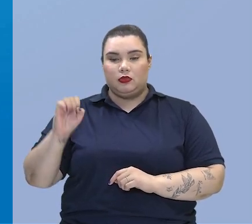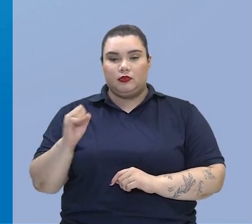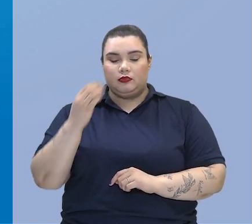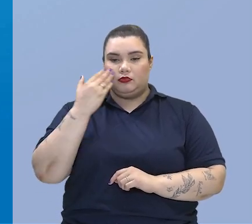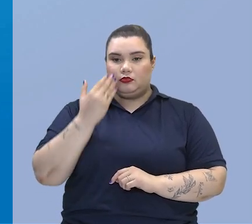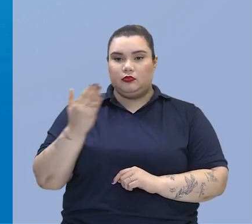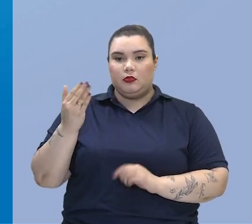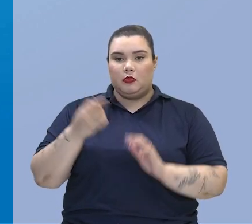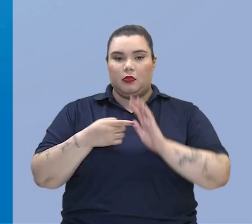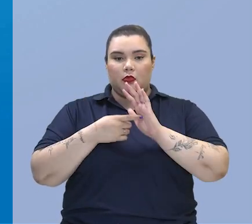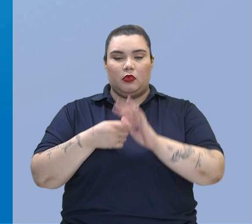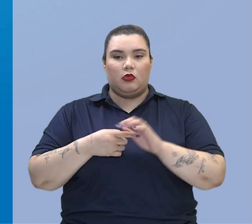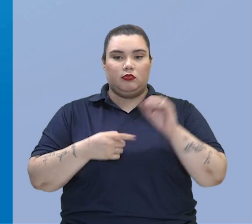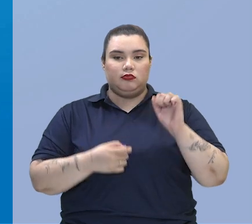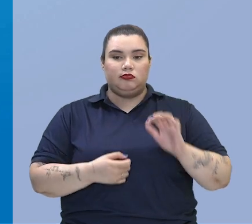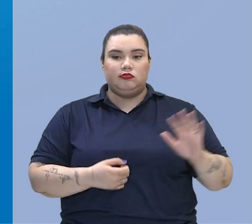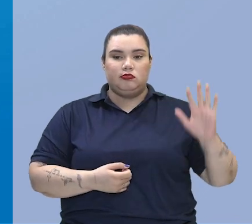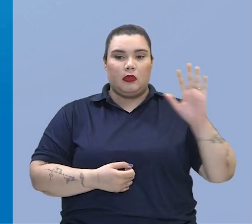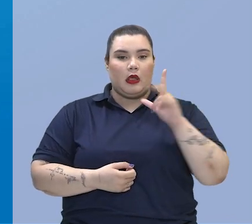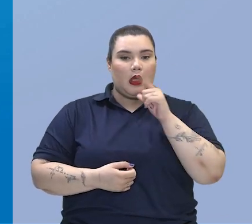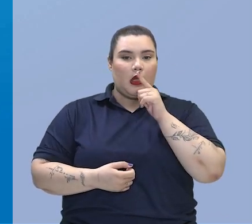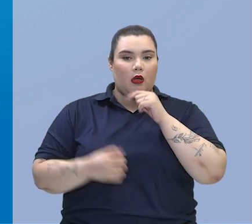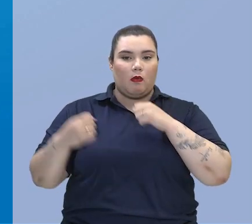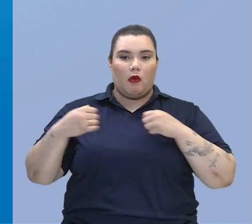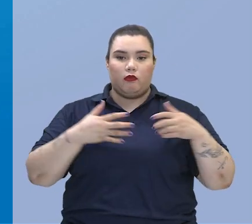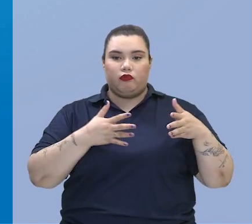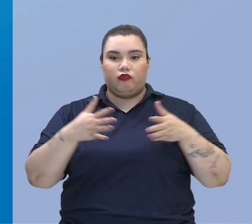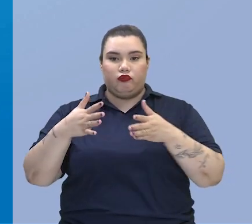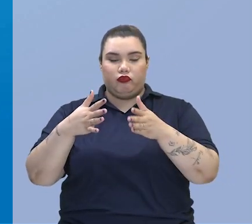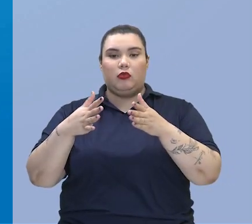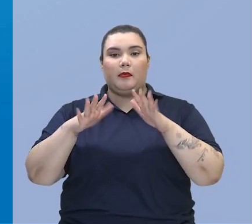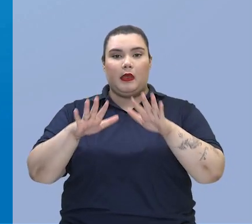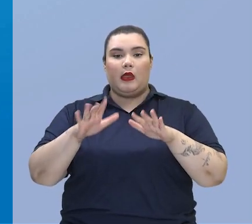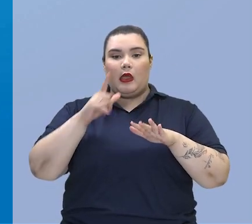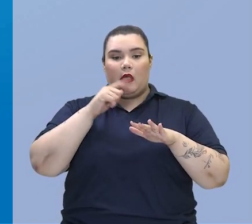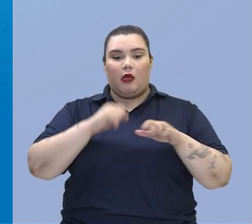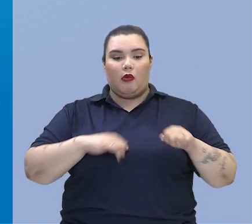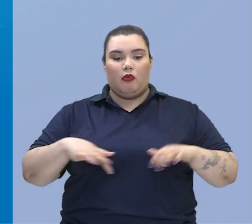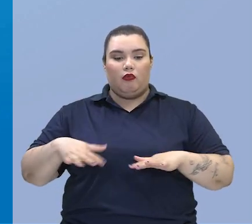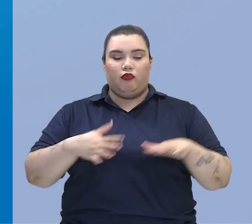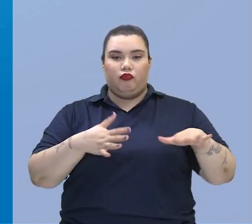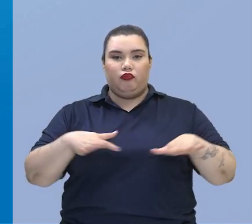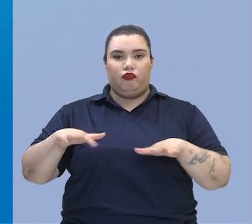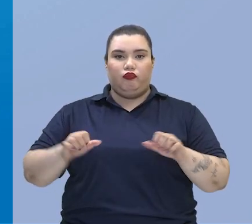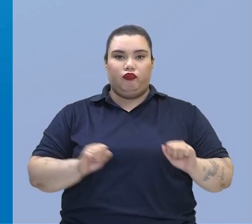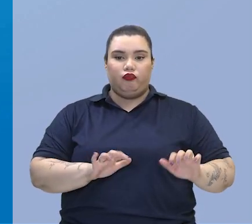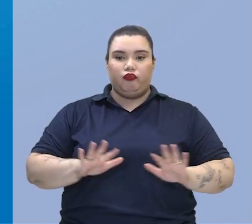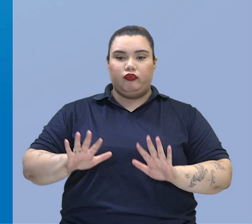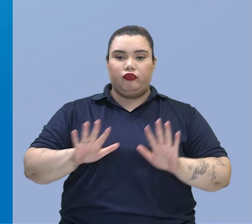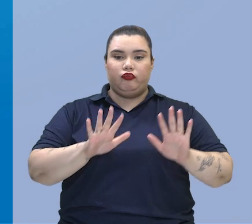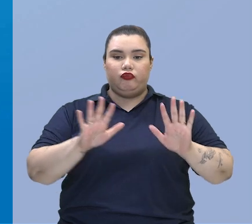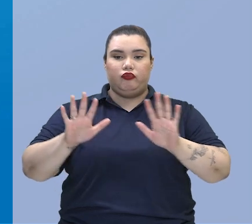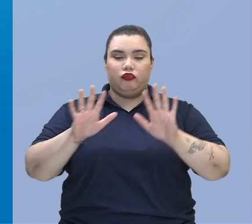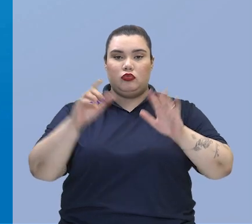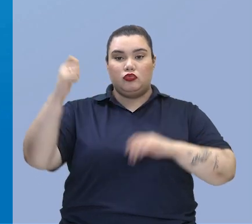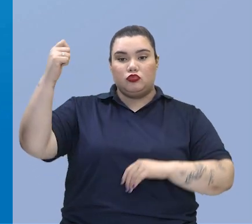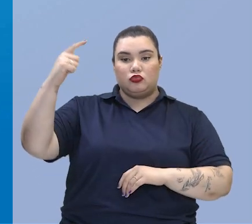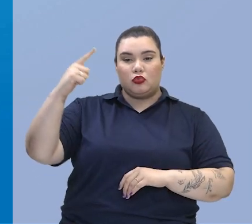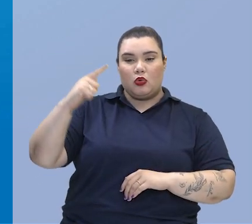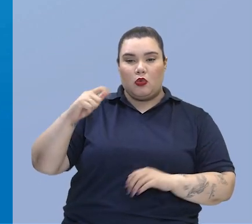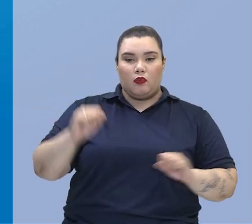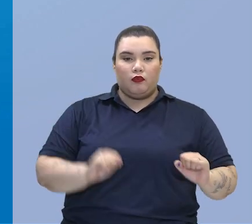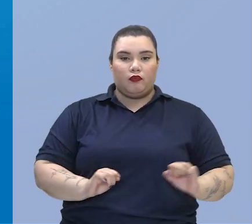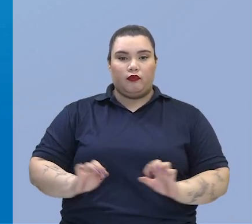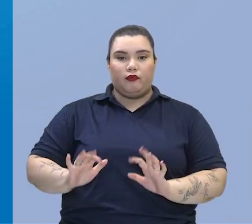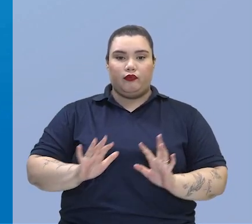oceano, ou seja, muita água sendo evaporada por causa da luz solar. Essa ideia também vai se repercutir aqui na